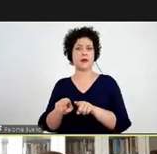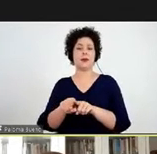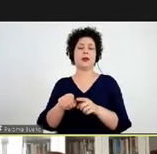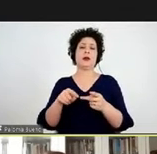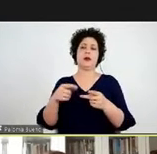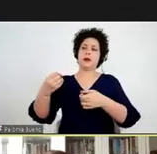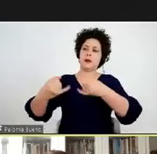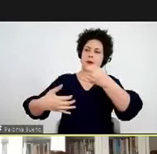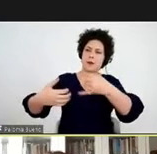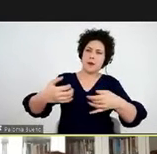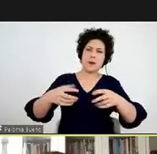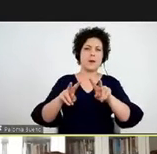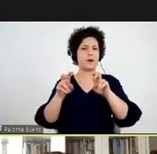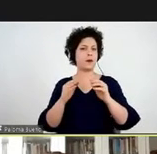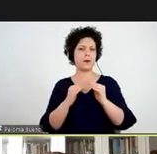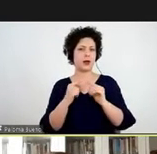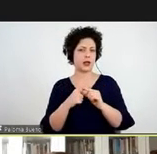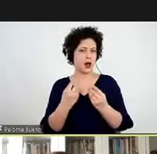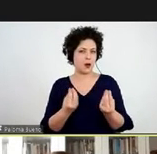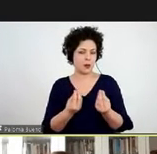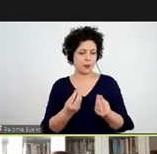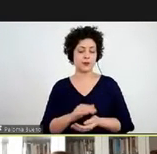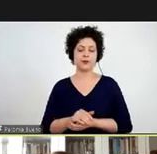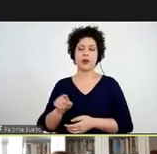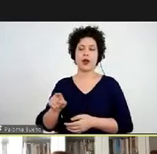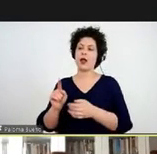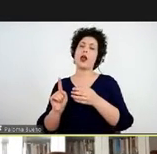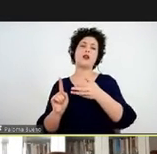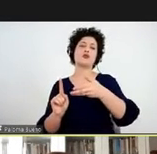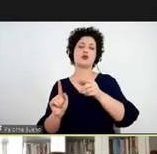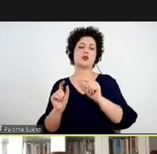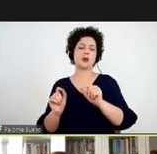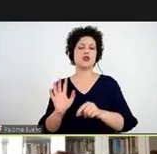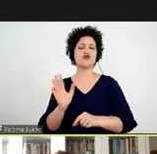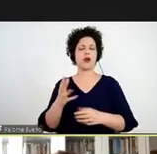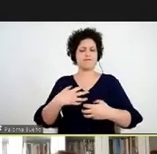falam sobre a capela. Então, ela diz: a gente já vinha sentindo uma